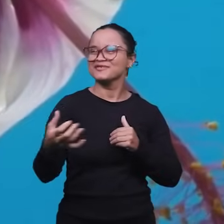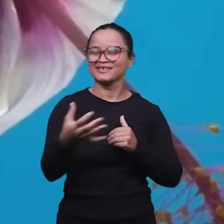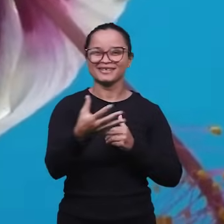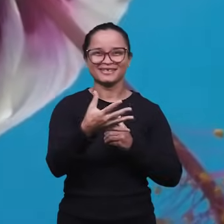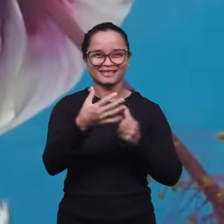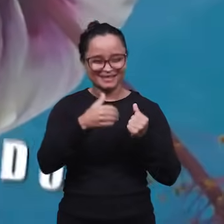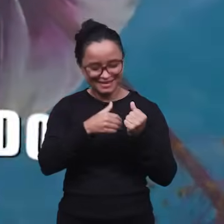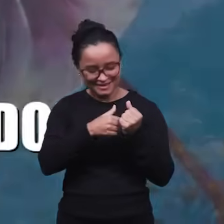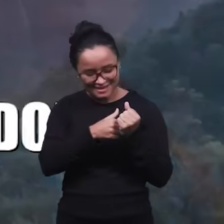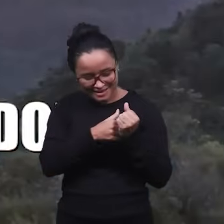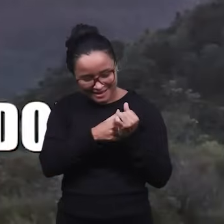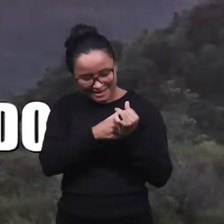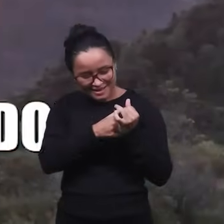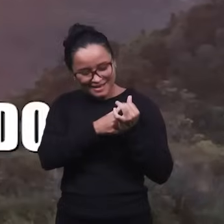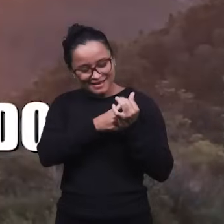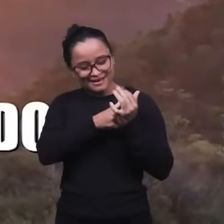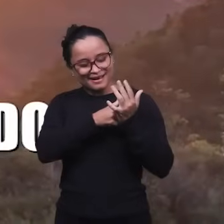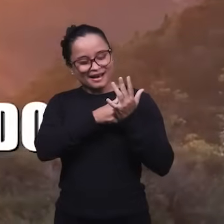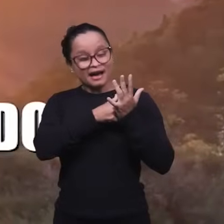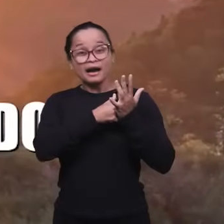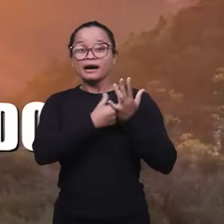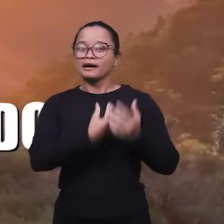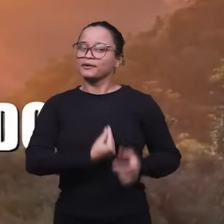transformou. Este mistério